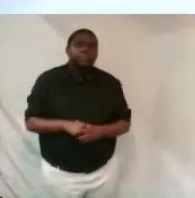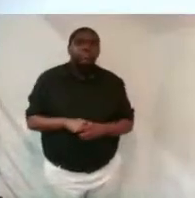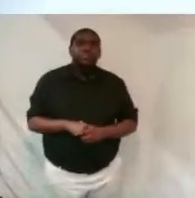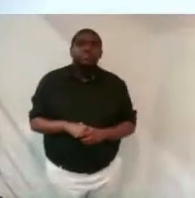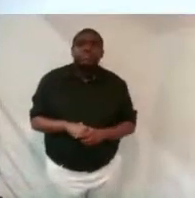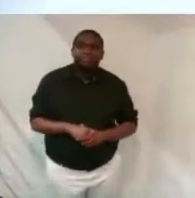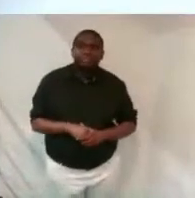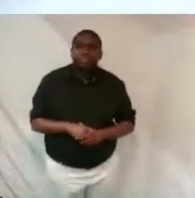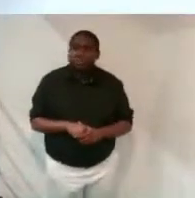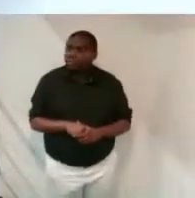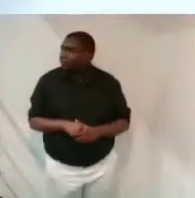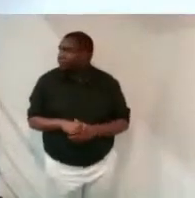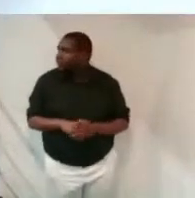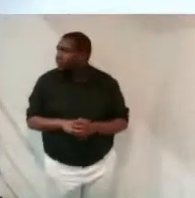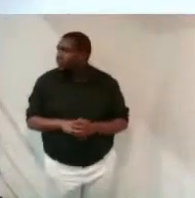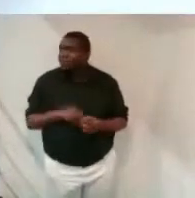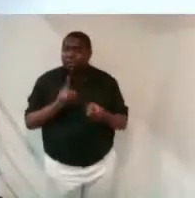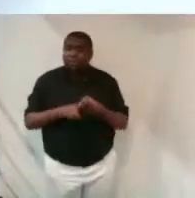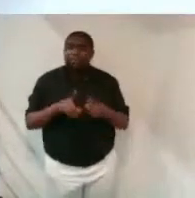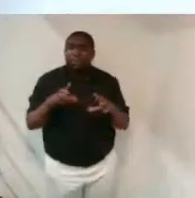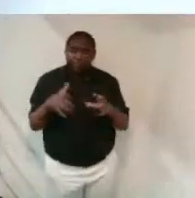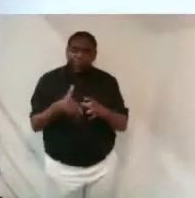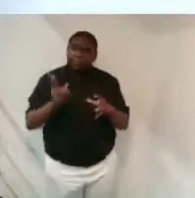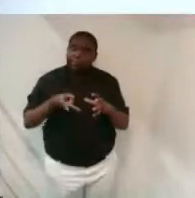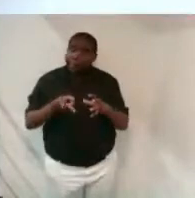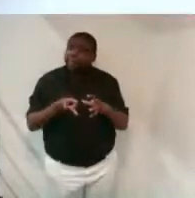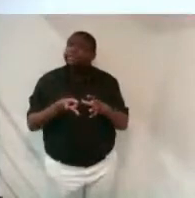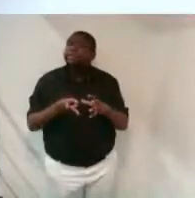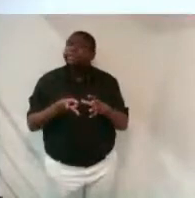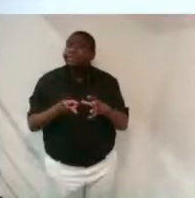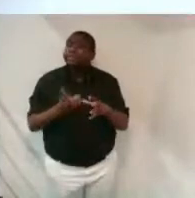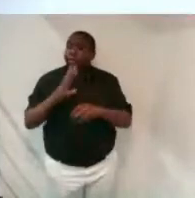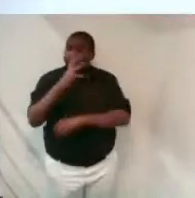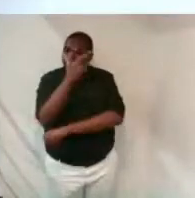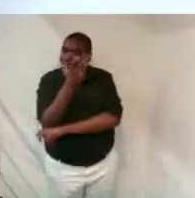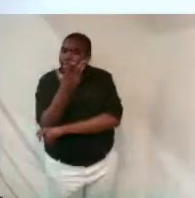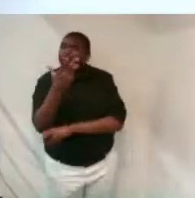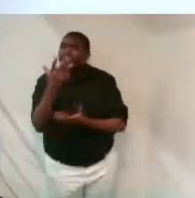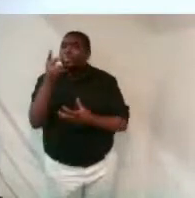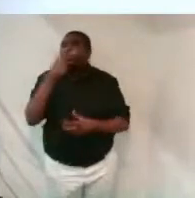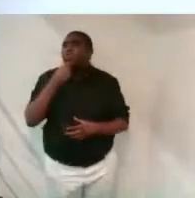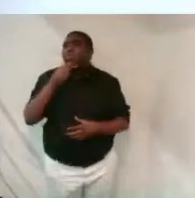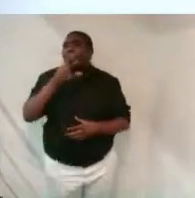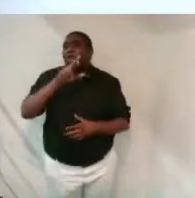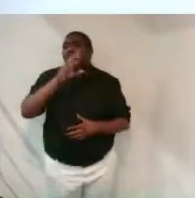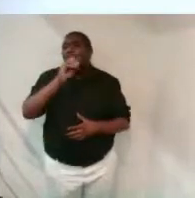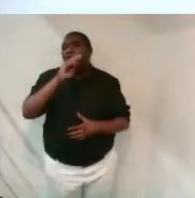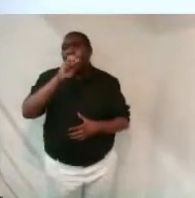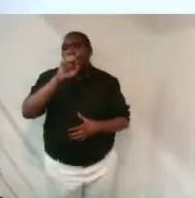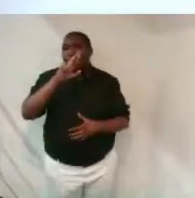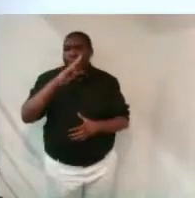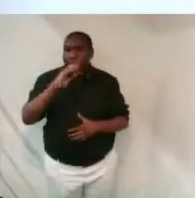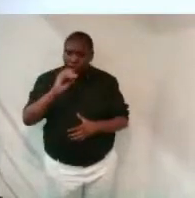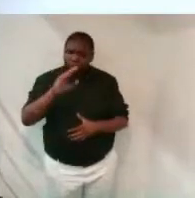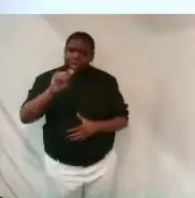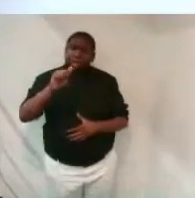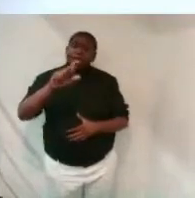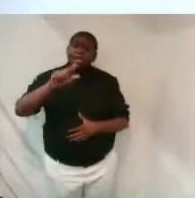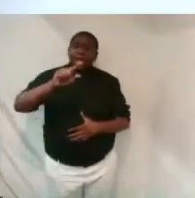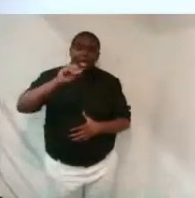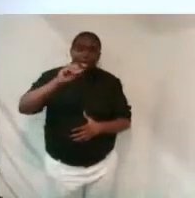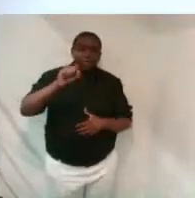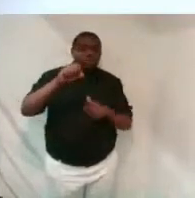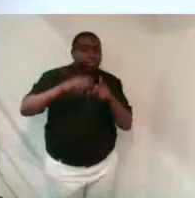cumprimentar a Comissão Permanente de Meio Ambiente, na pessoa do seu presidente Roberto Carlos, o MP de